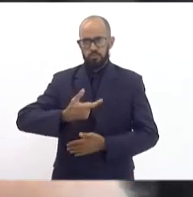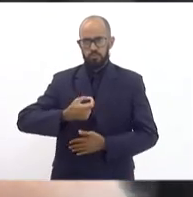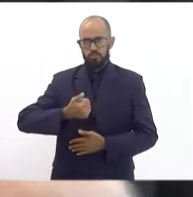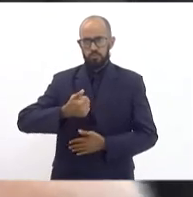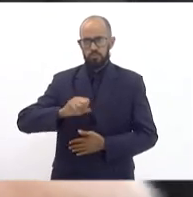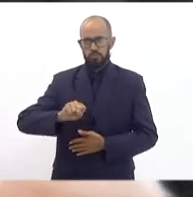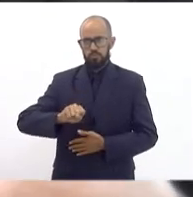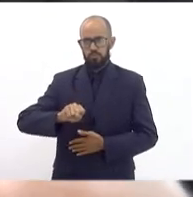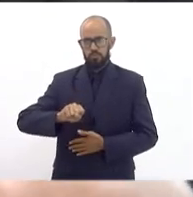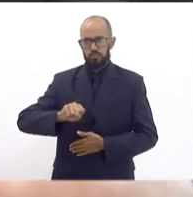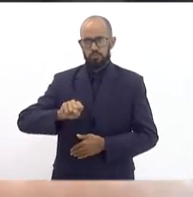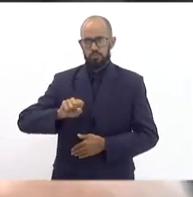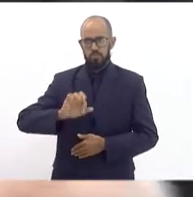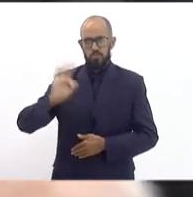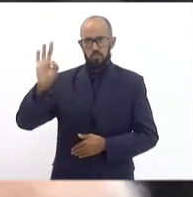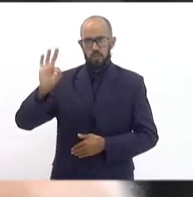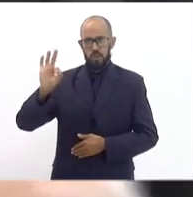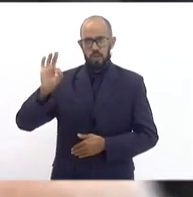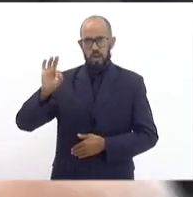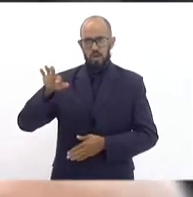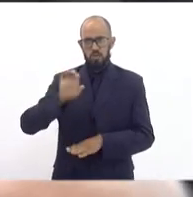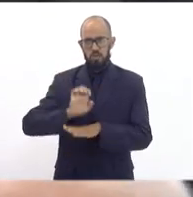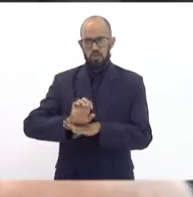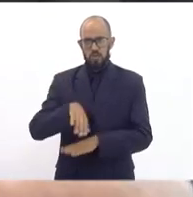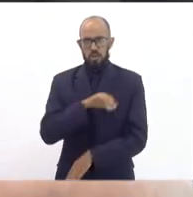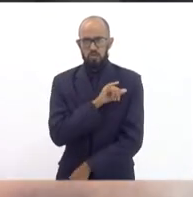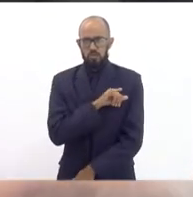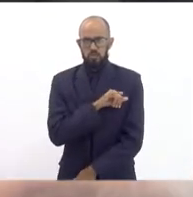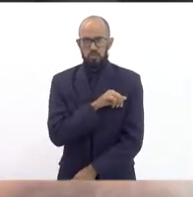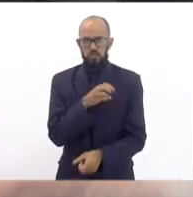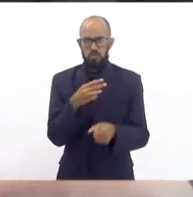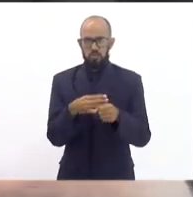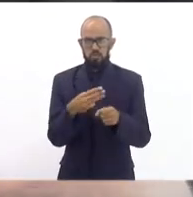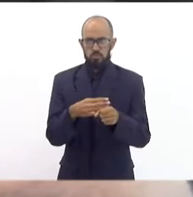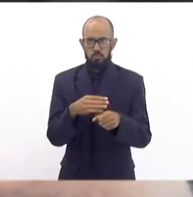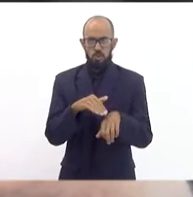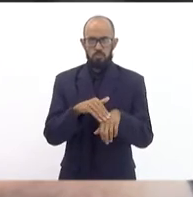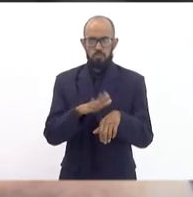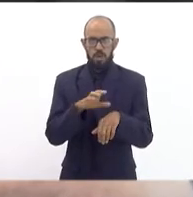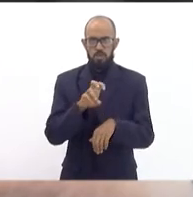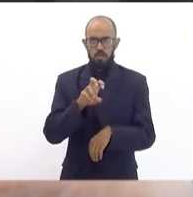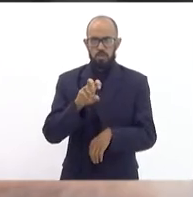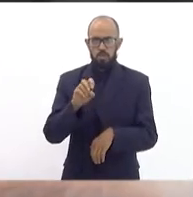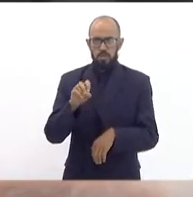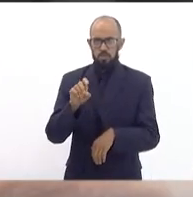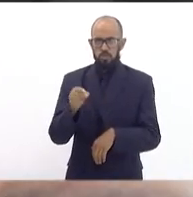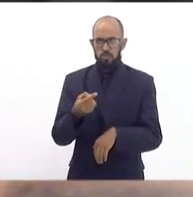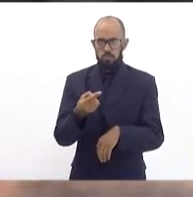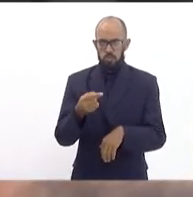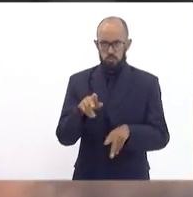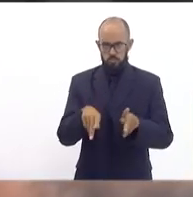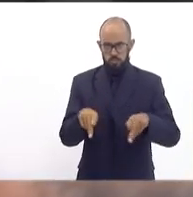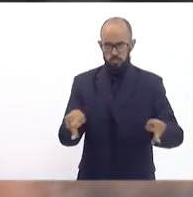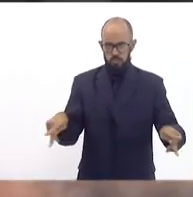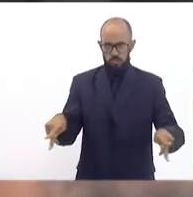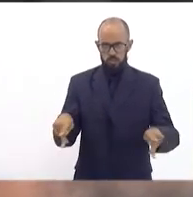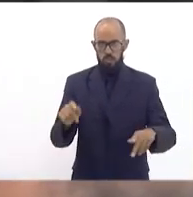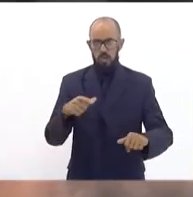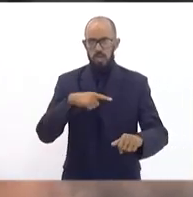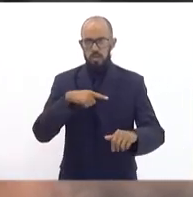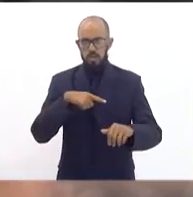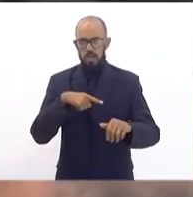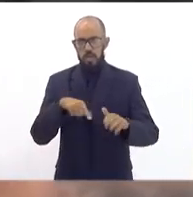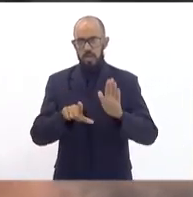para a União, para os Estados, para o Distrito Federal e para os municípios acima de 500 mil habitantes. Entre outros disciplinamentos, essa lei